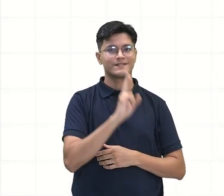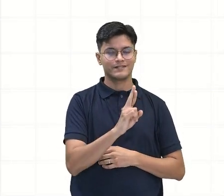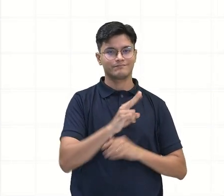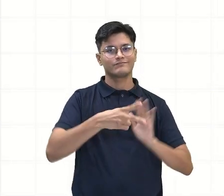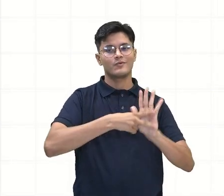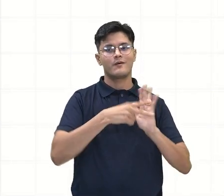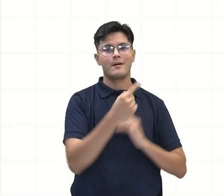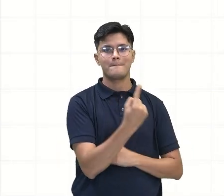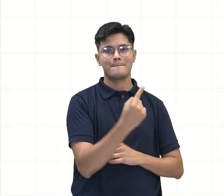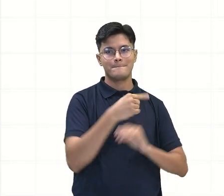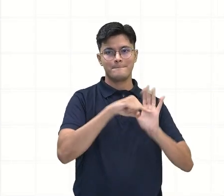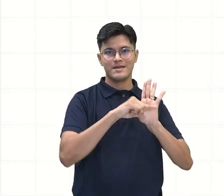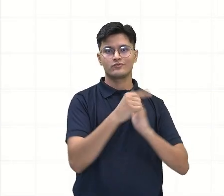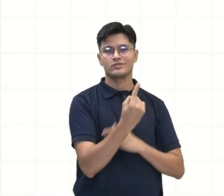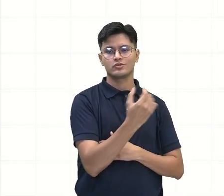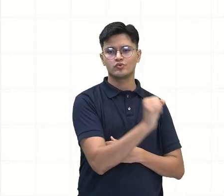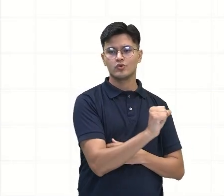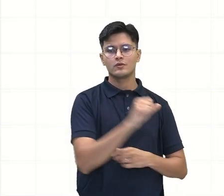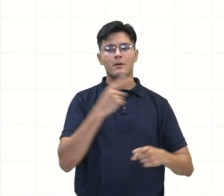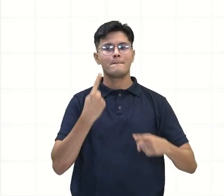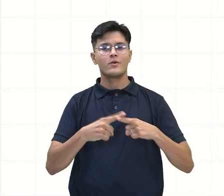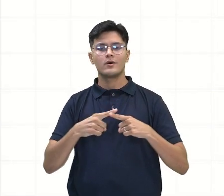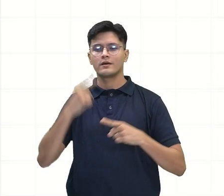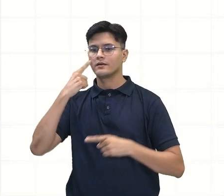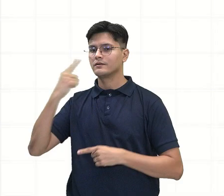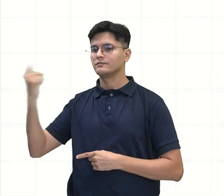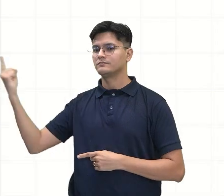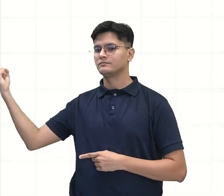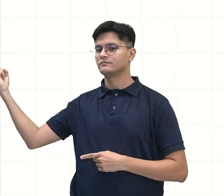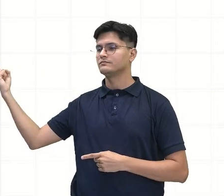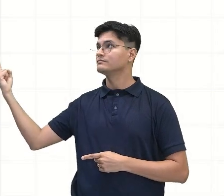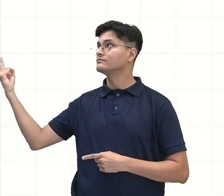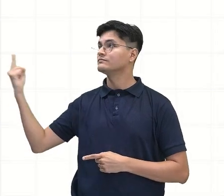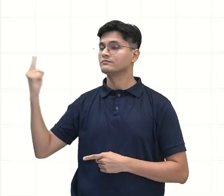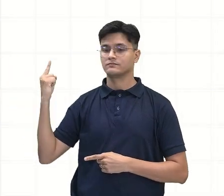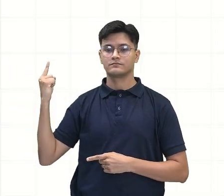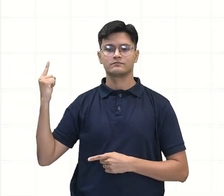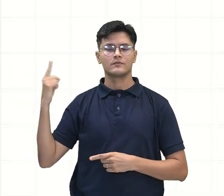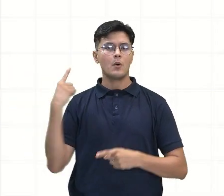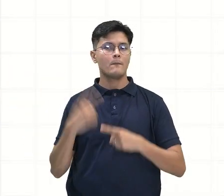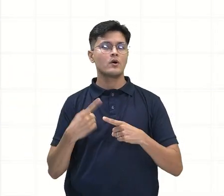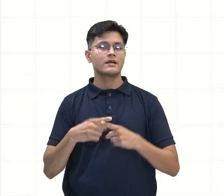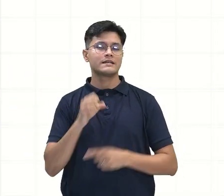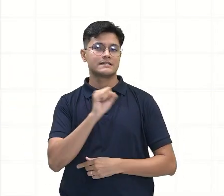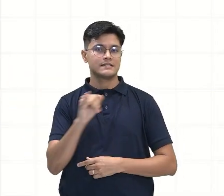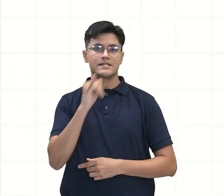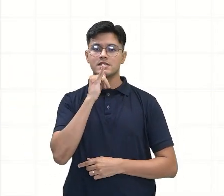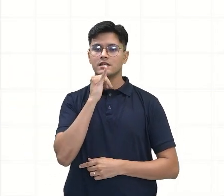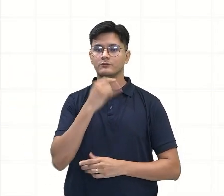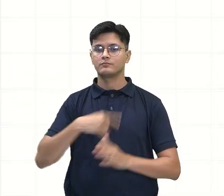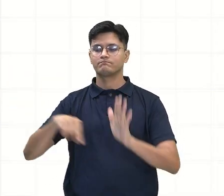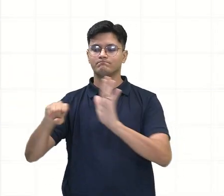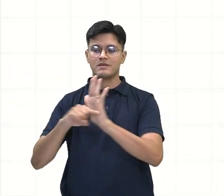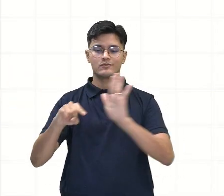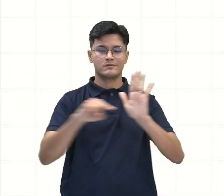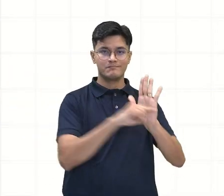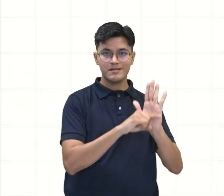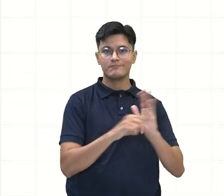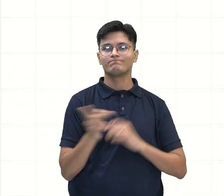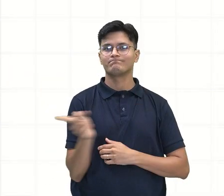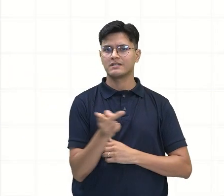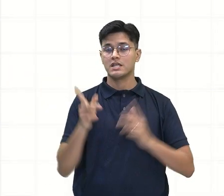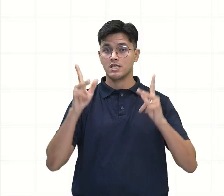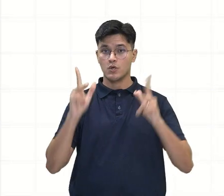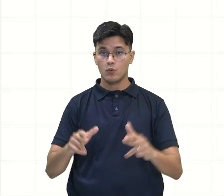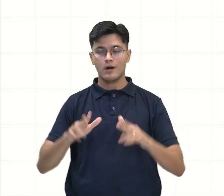menos 18. Por quê? Porque aqui, ó, quando os sinais são iguais, eu vou somar os